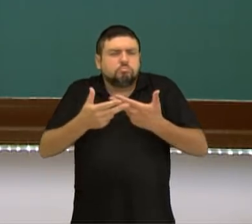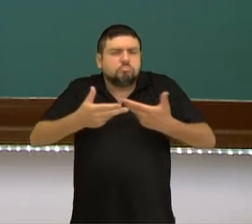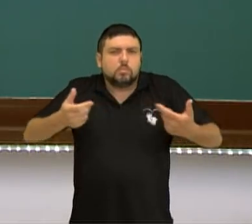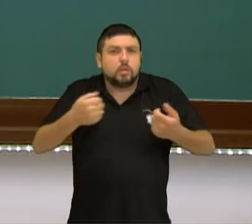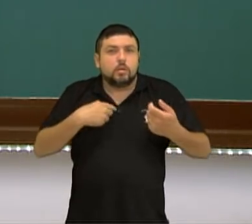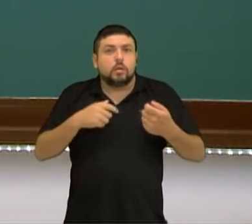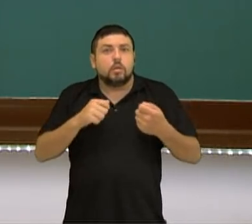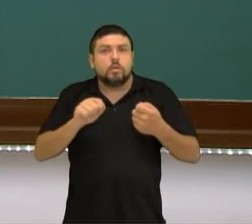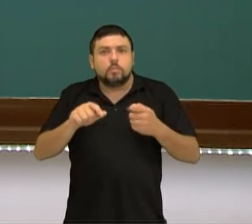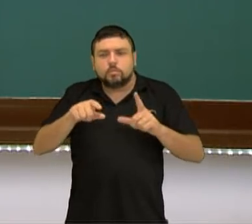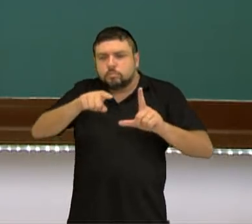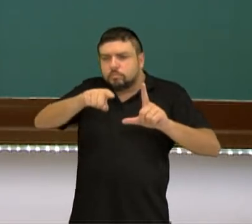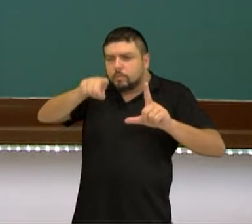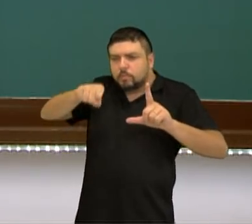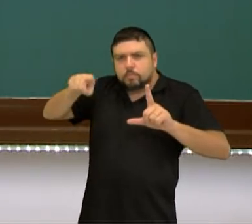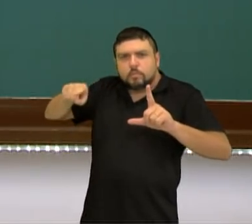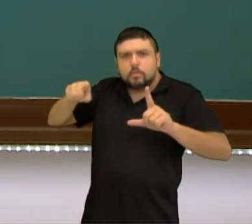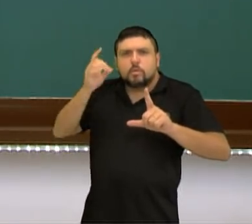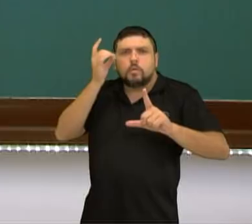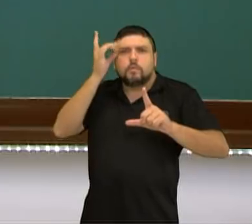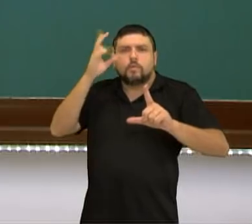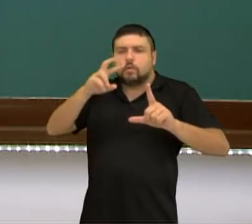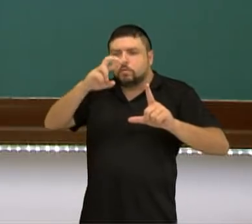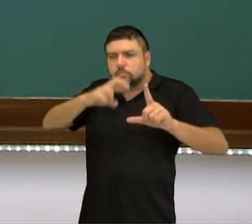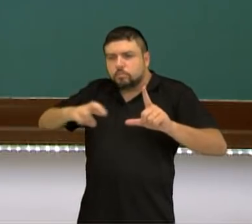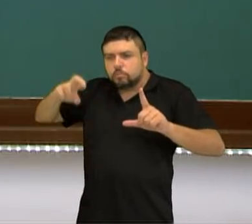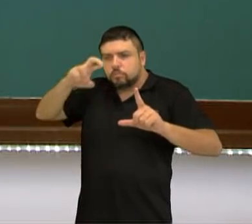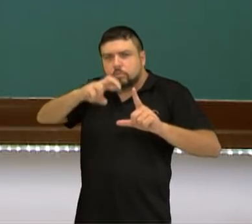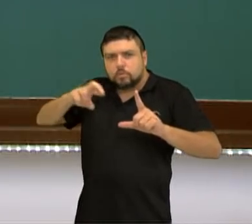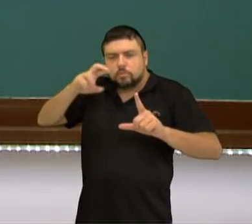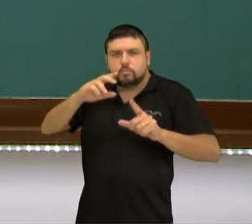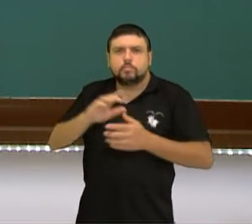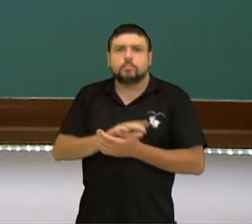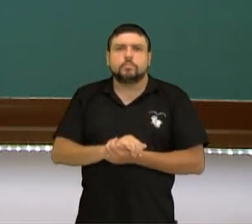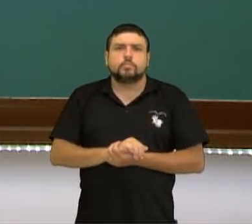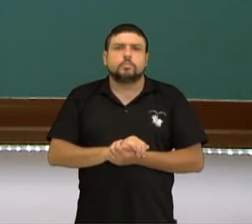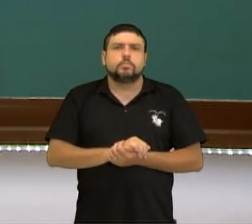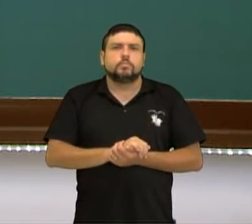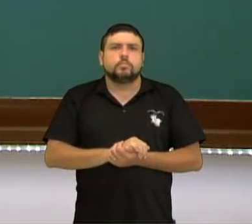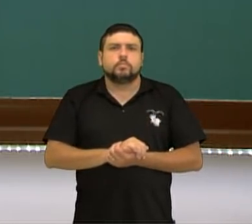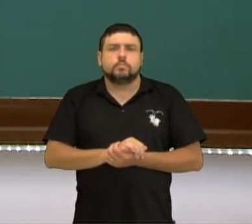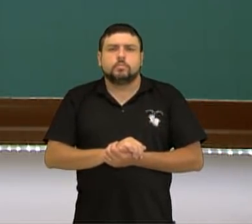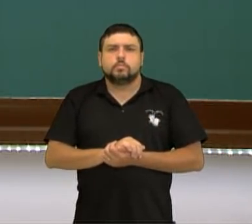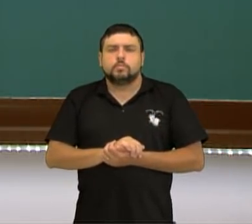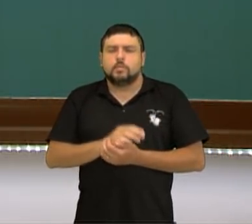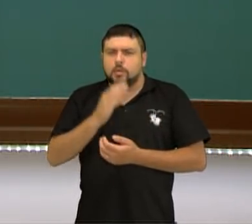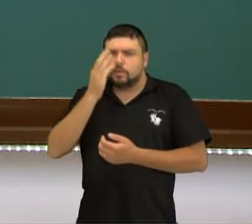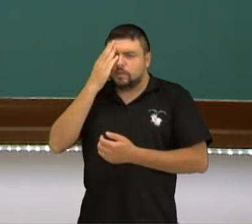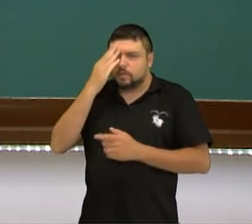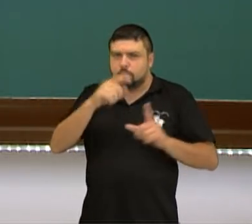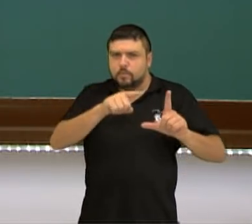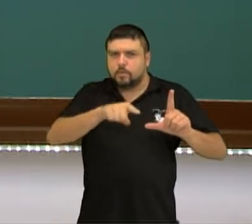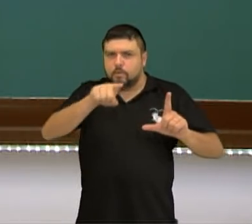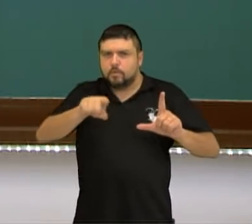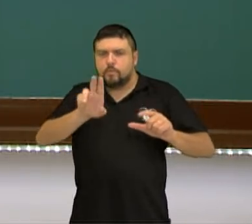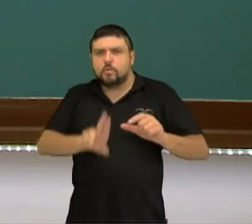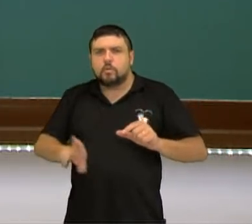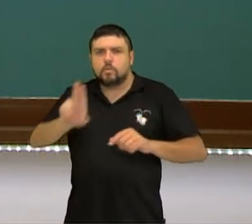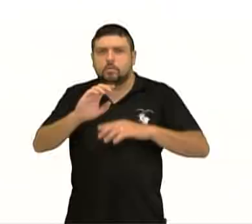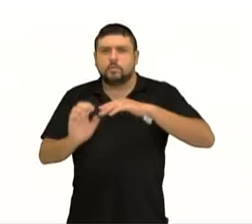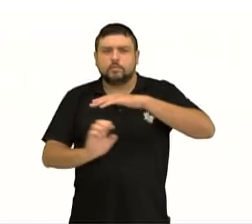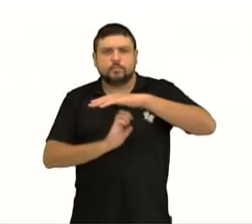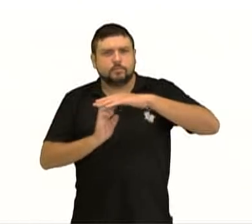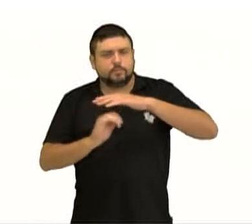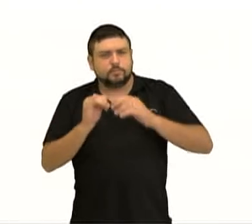e sendo mais facilmente analisado. Você sabia que os gráficos são bastante utilizados por empresas, por